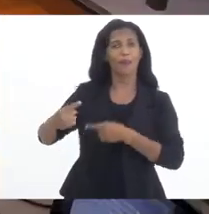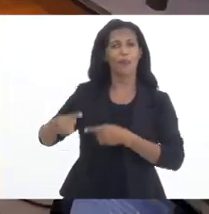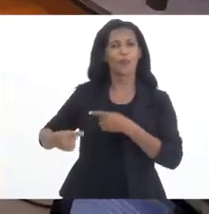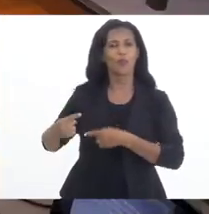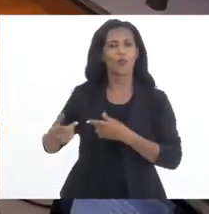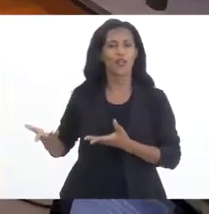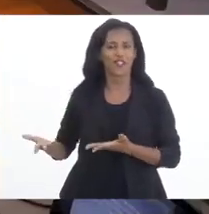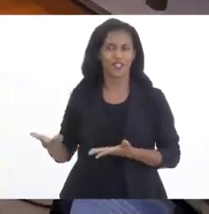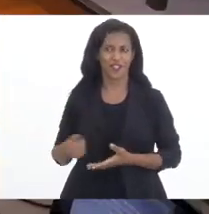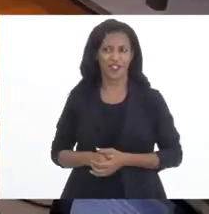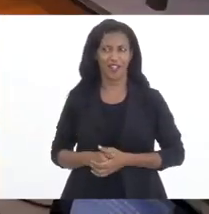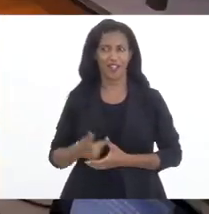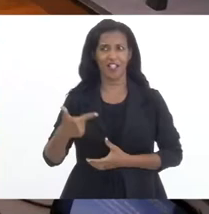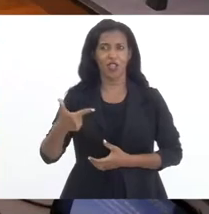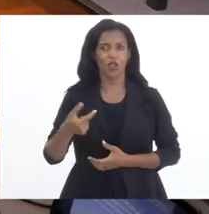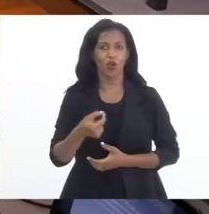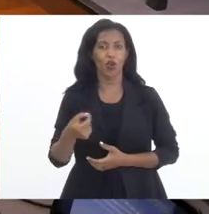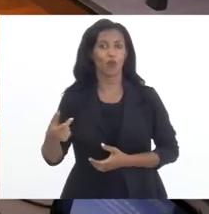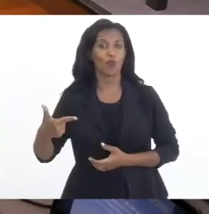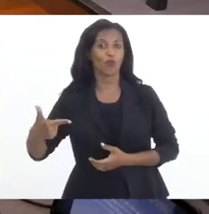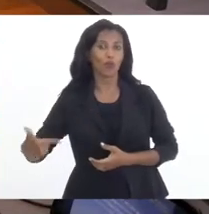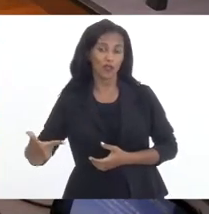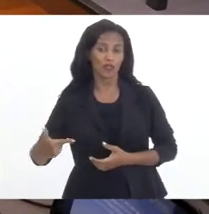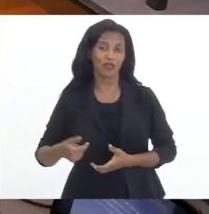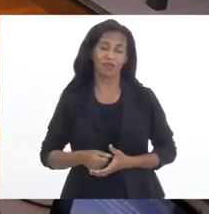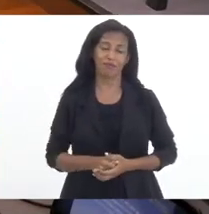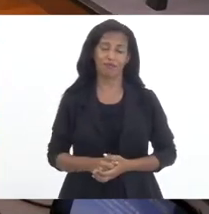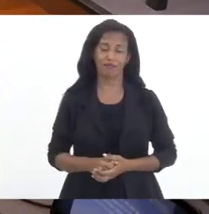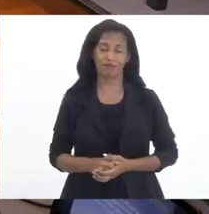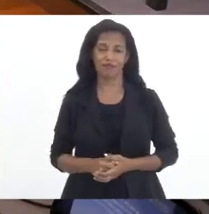eleitoreira em 2002.